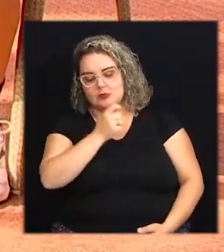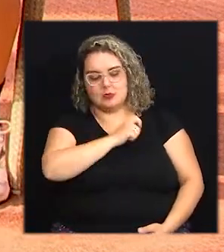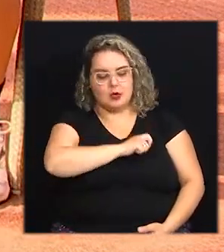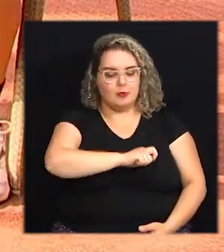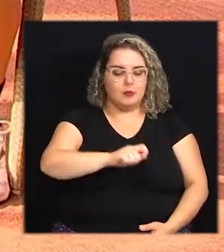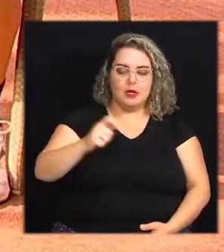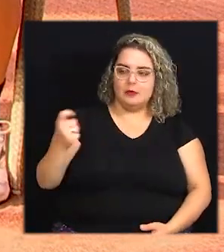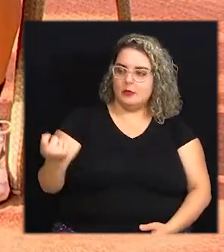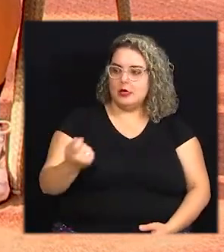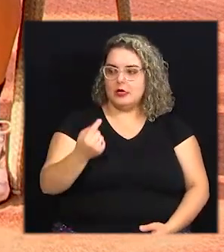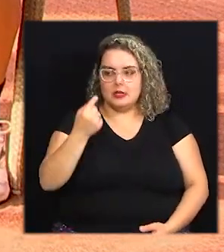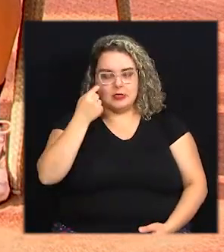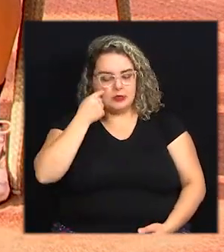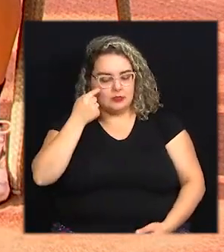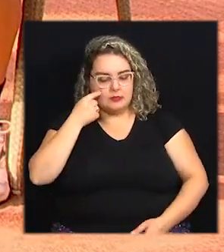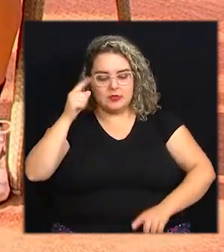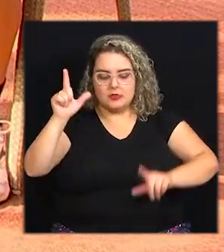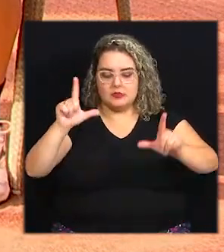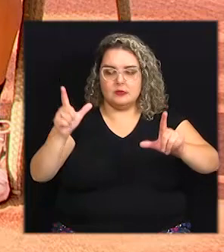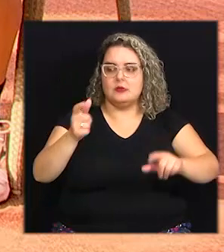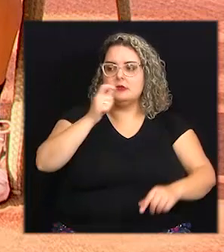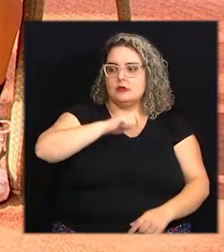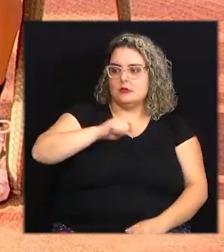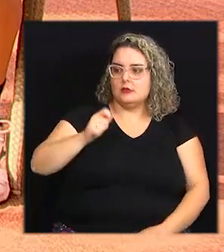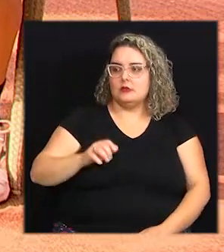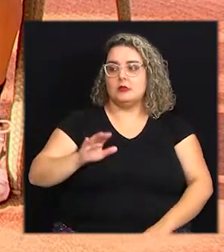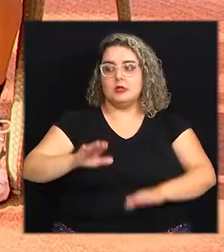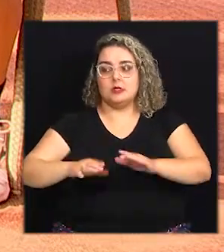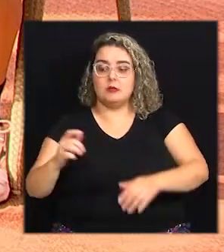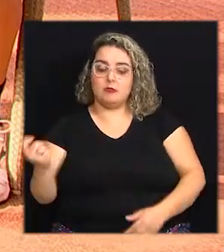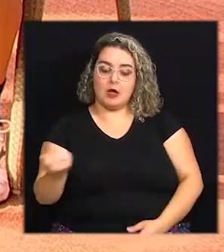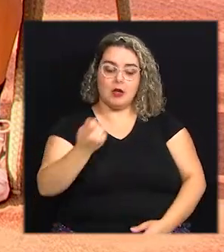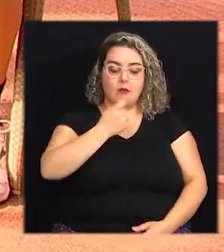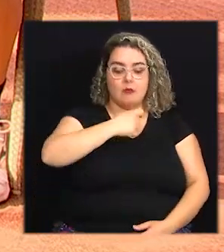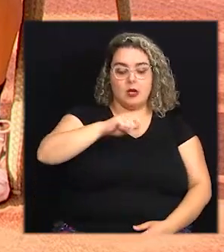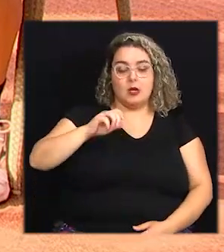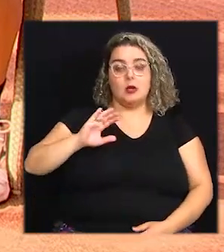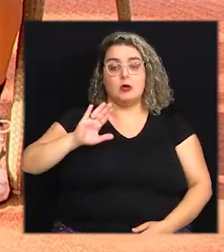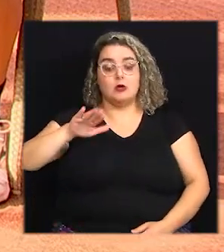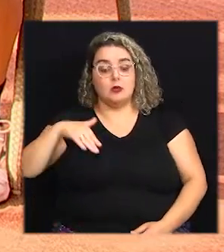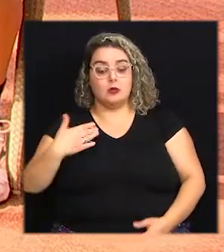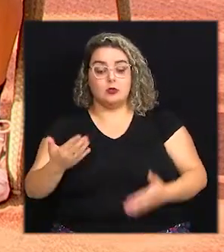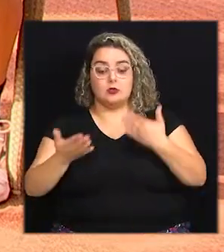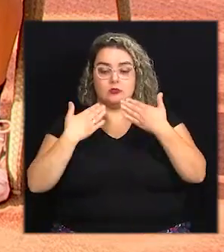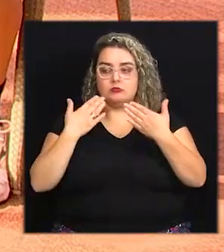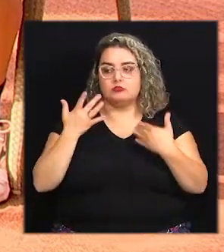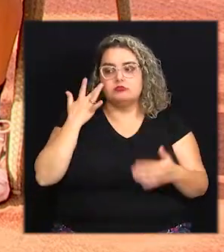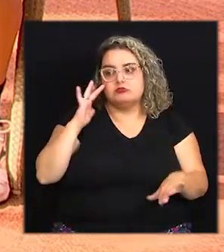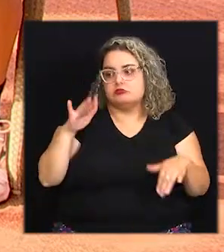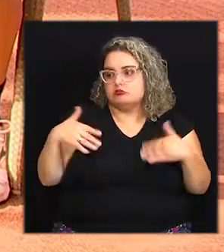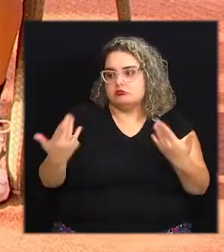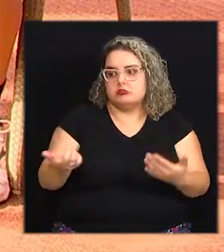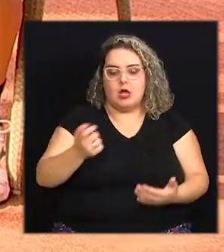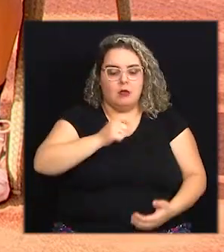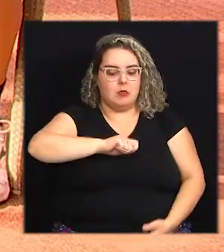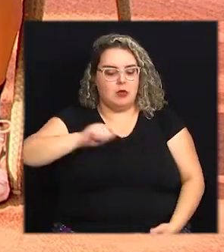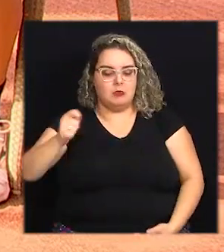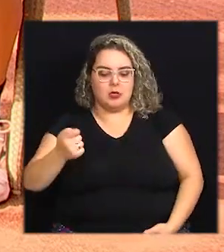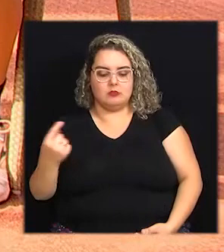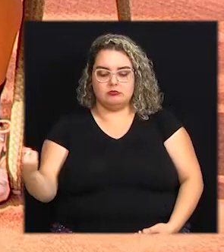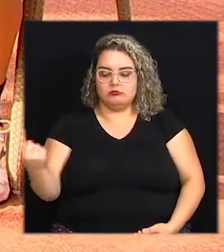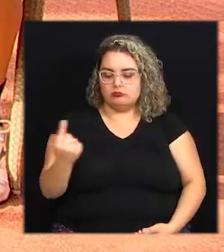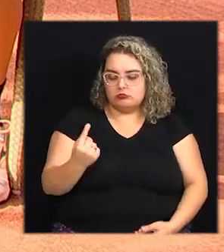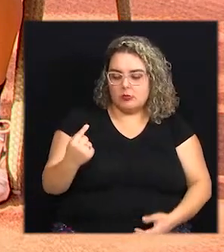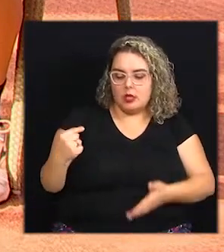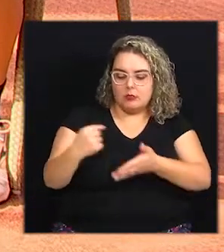por tênis, eu assisto tênis, bato minha bolinha de vez em quando, e aí sempre quando eu converso com alguém que não sabe muito sobre tênis ou que vem